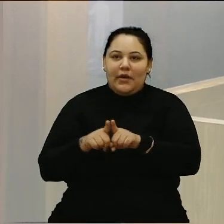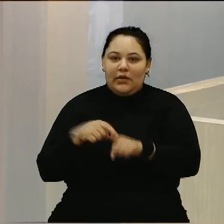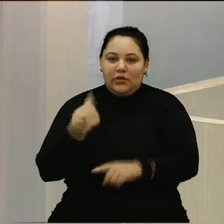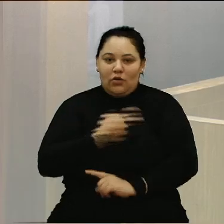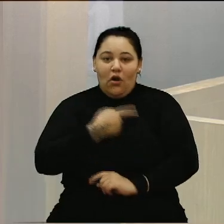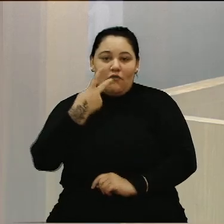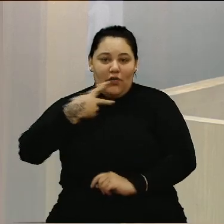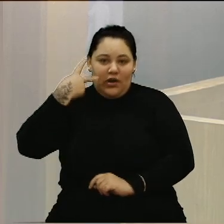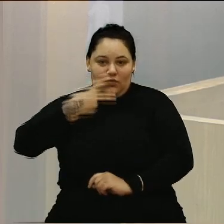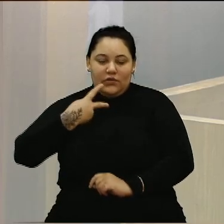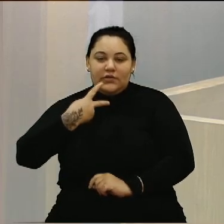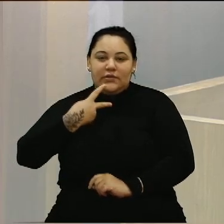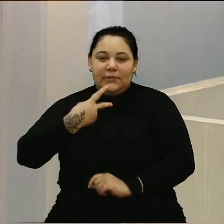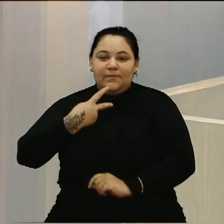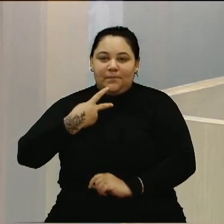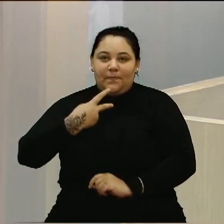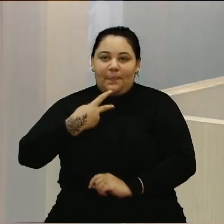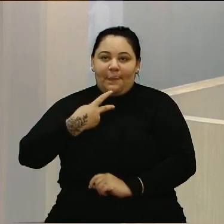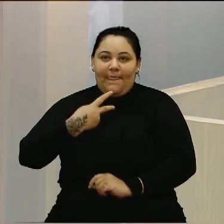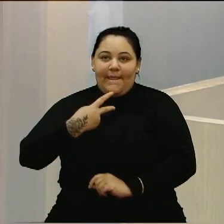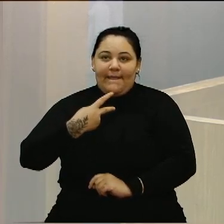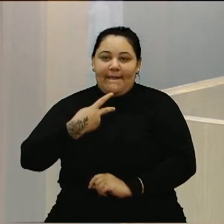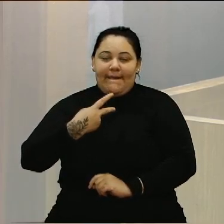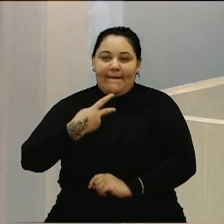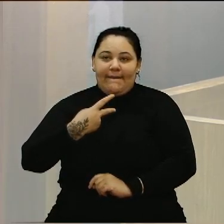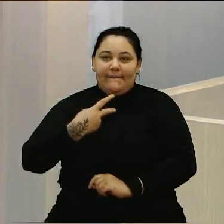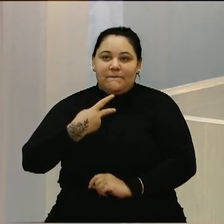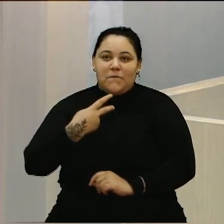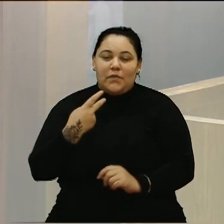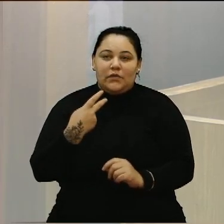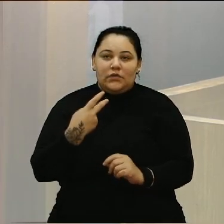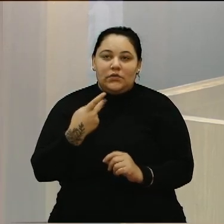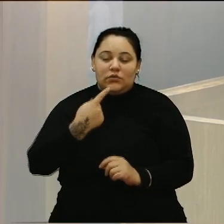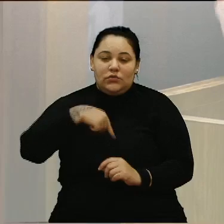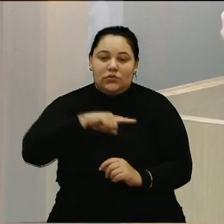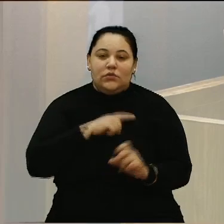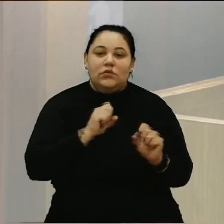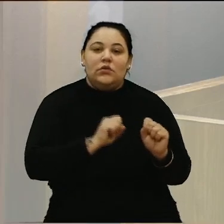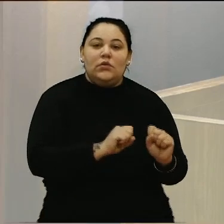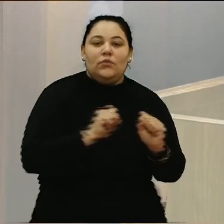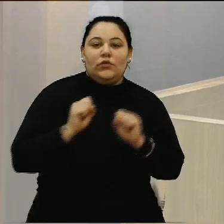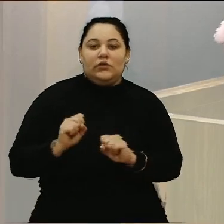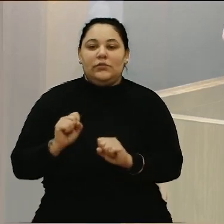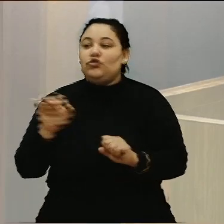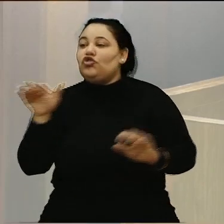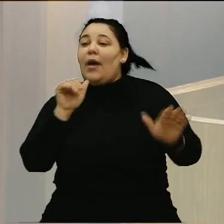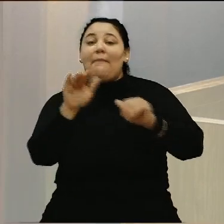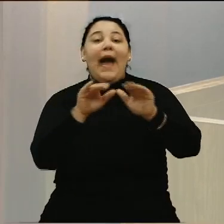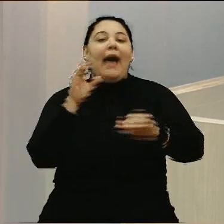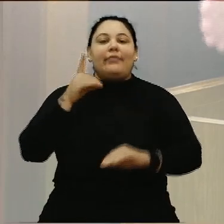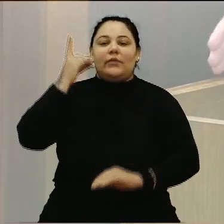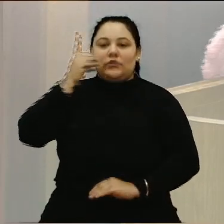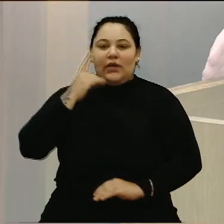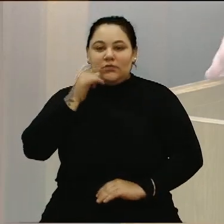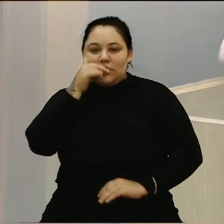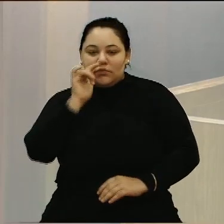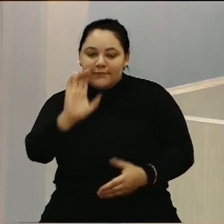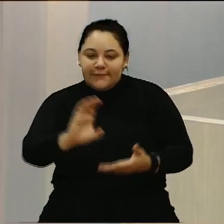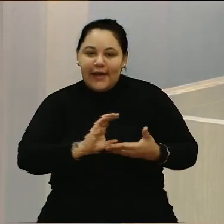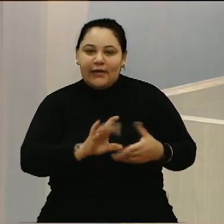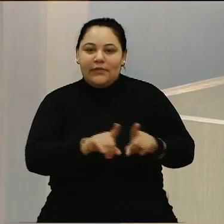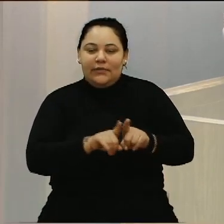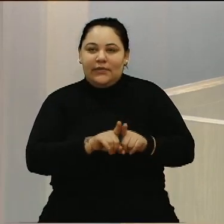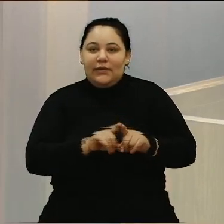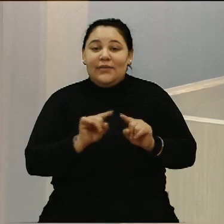temos uma questão que a gente pode também acionar os deputados para emendas vir aqui, mas